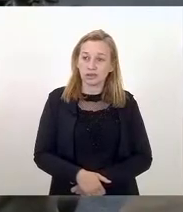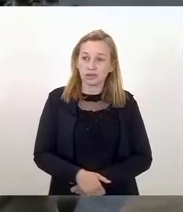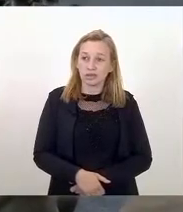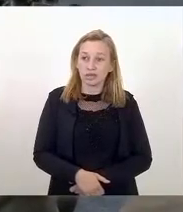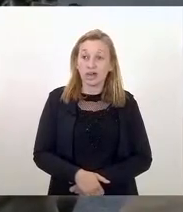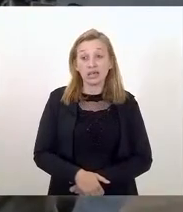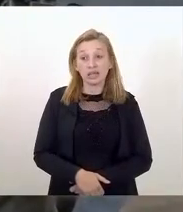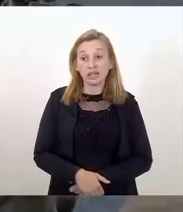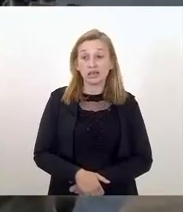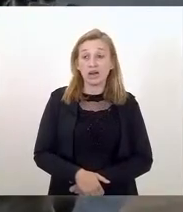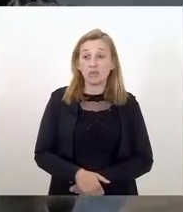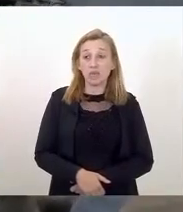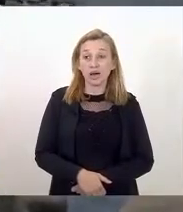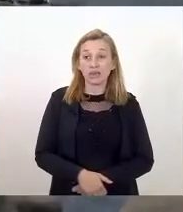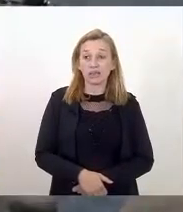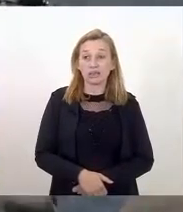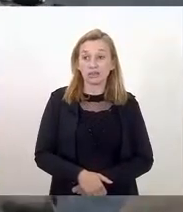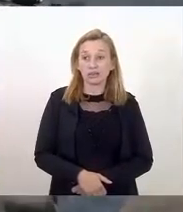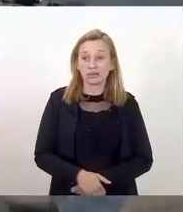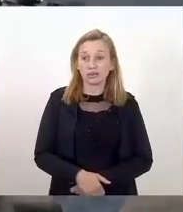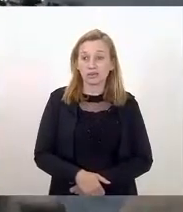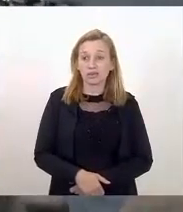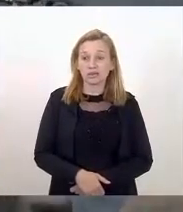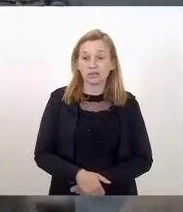Deputado Daniel Librelon, presidente.